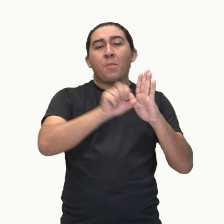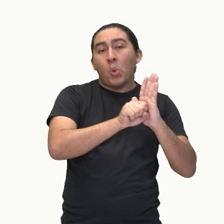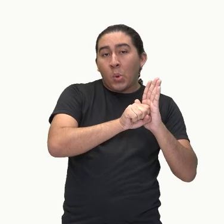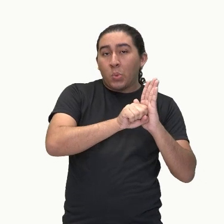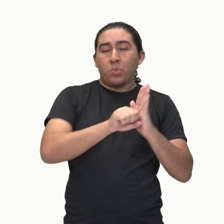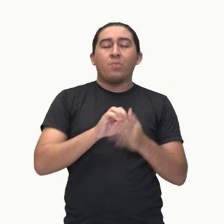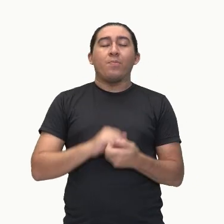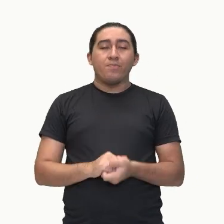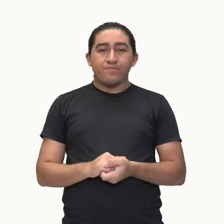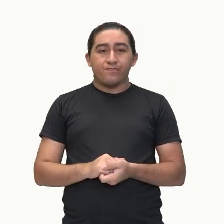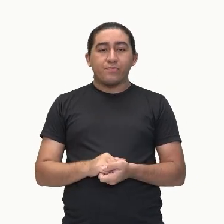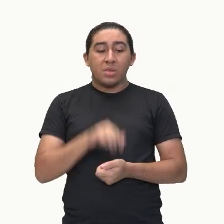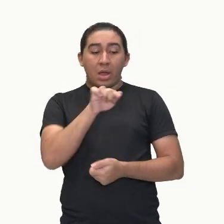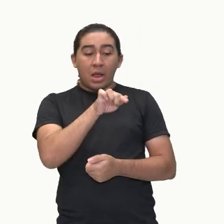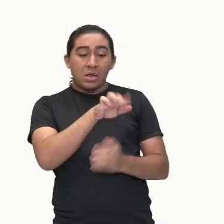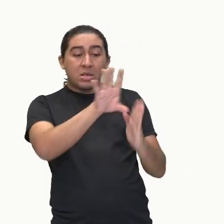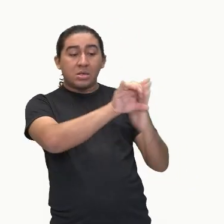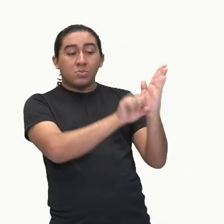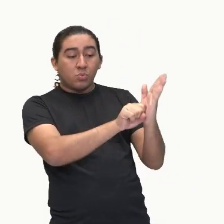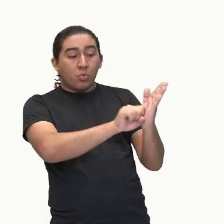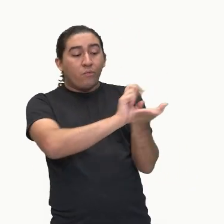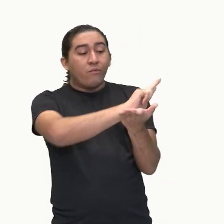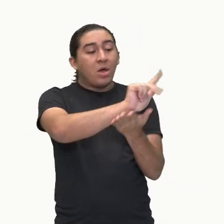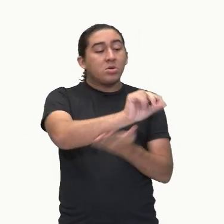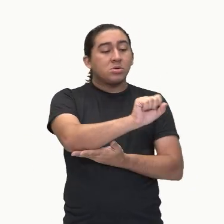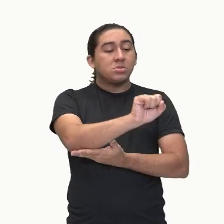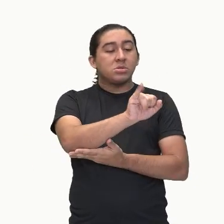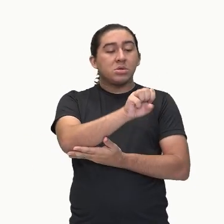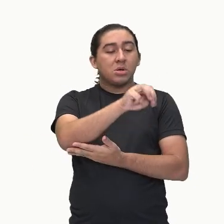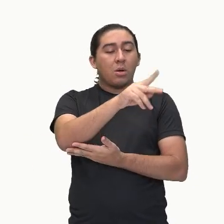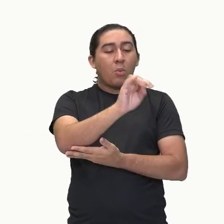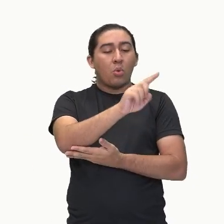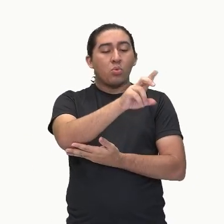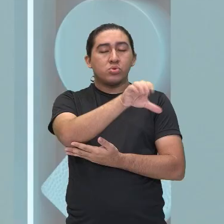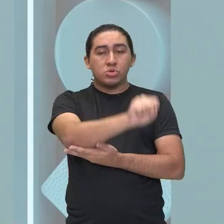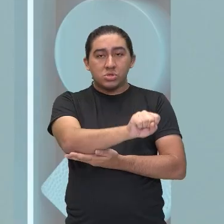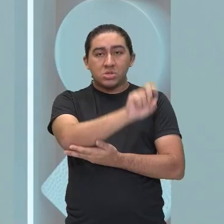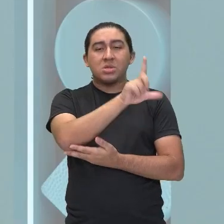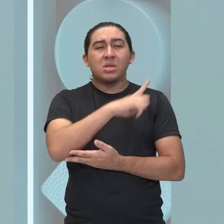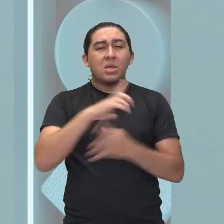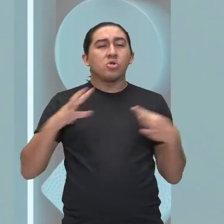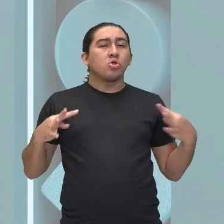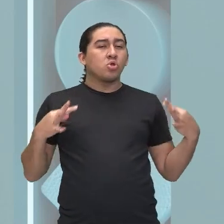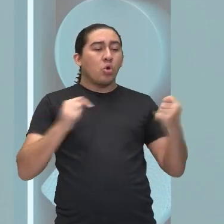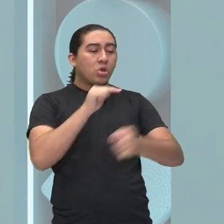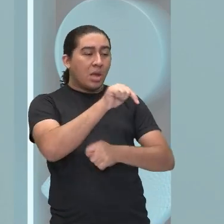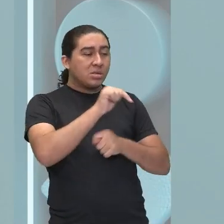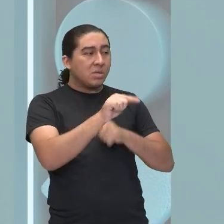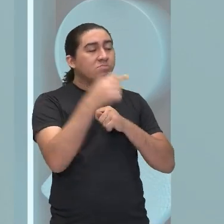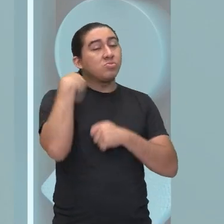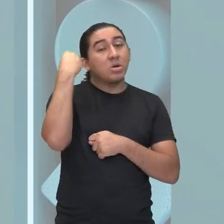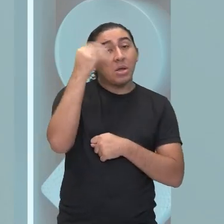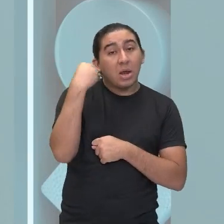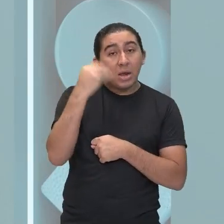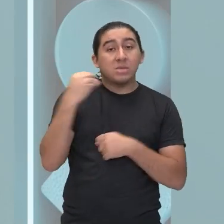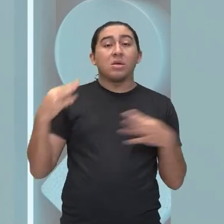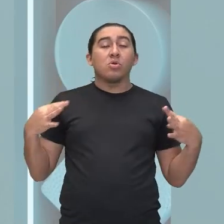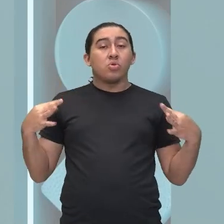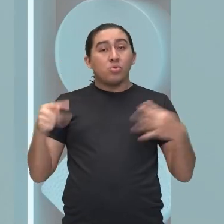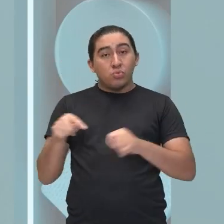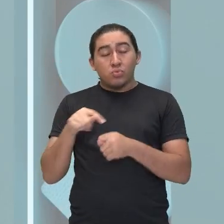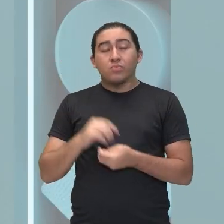Então, esses símbolos, eles também vão passar por toda essa interação, essa experiência, tudo aquilo que